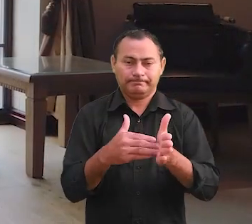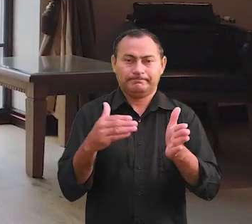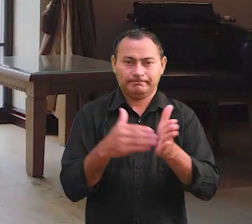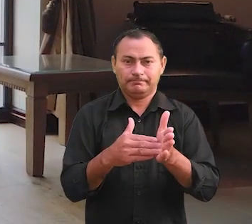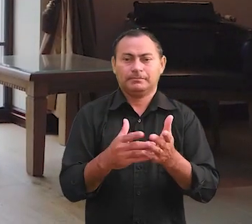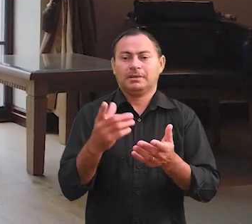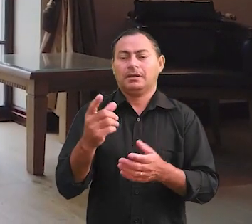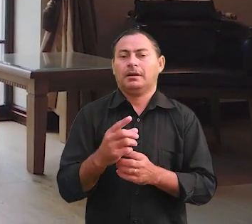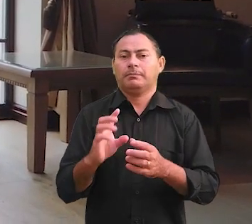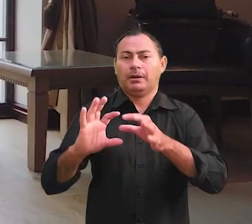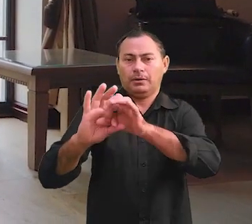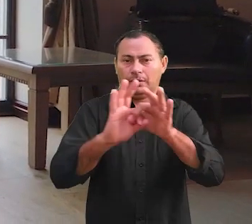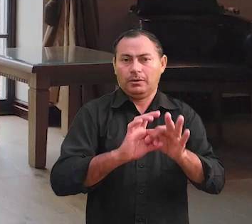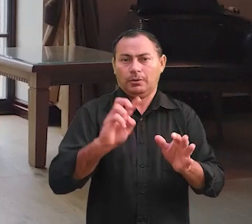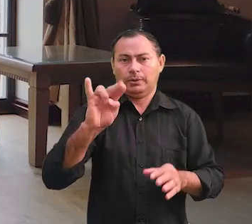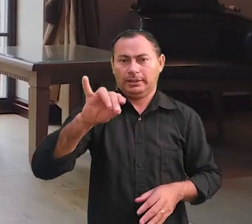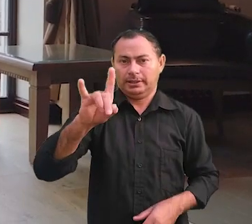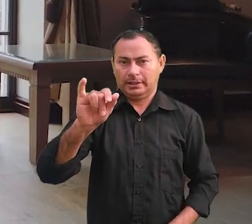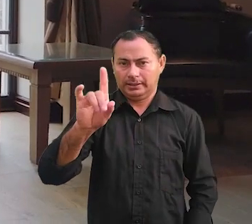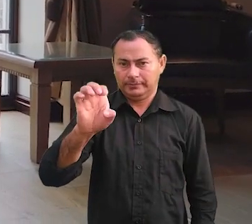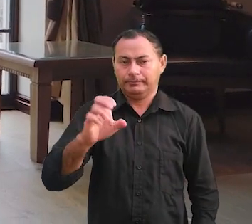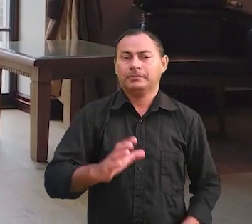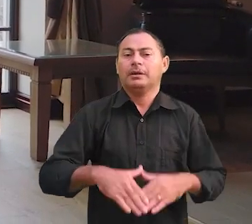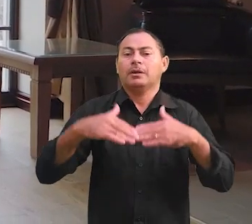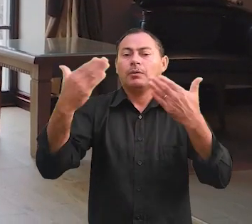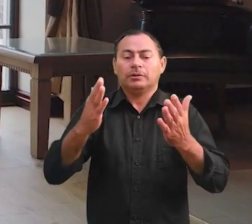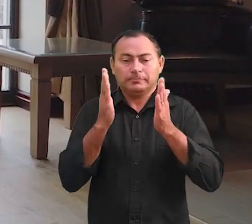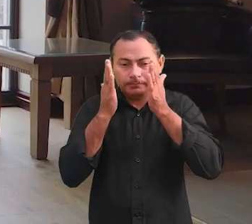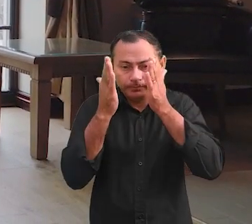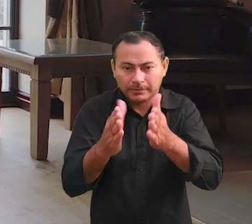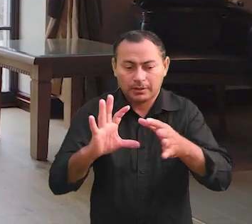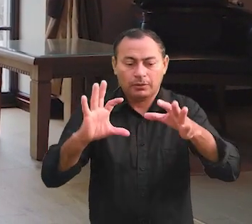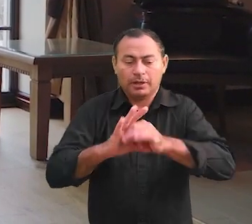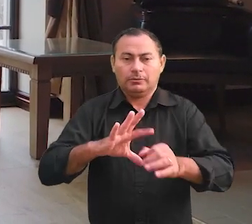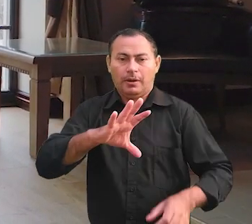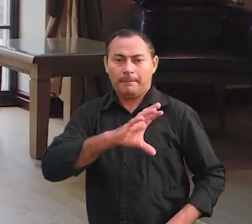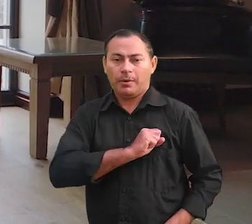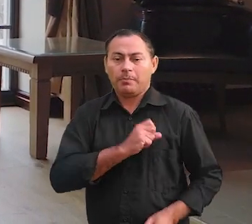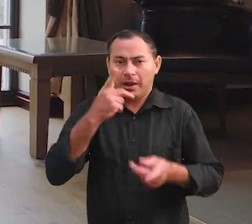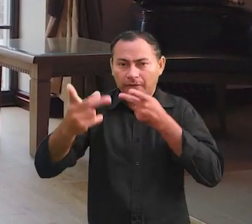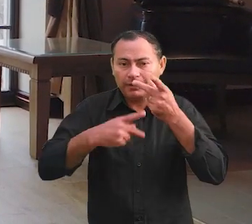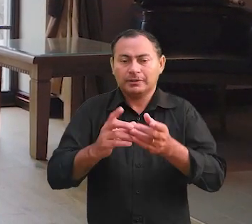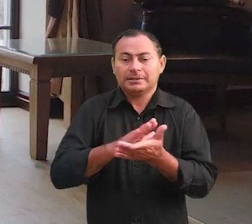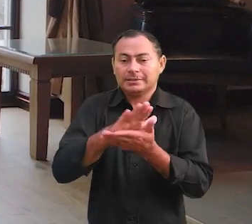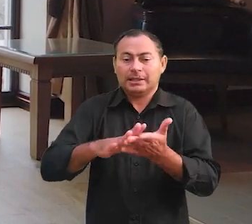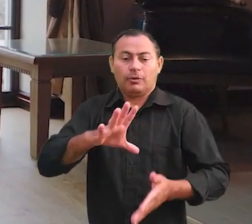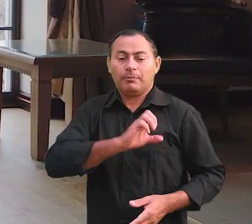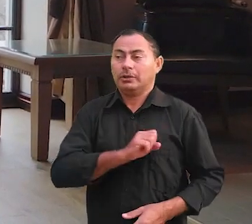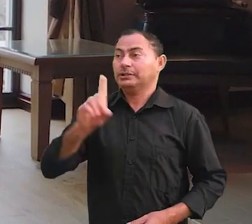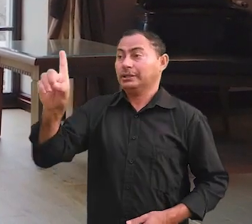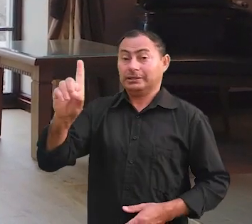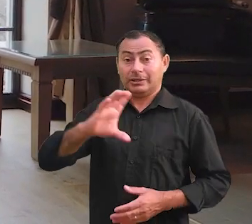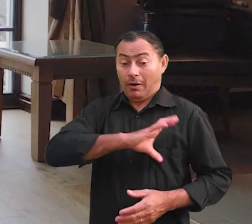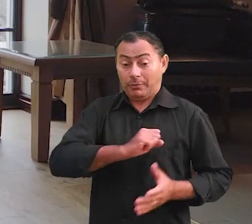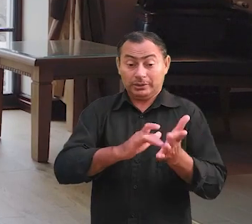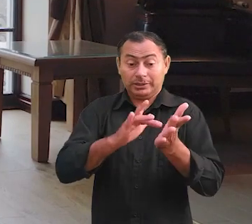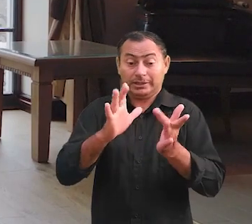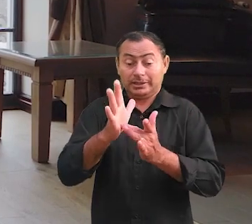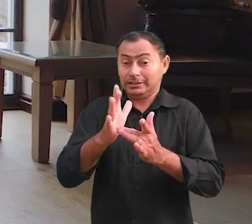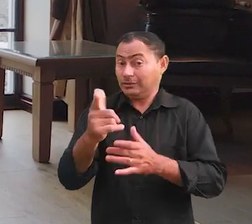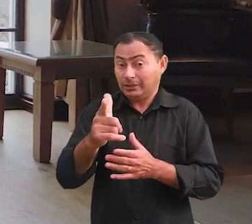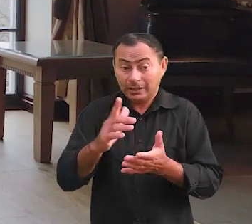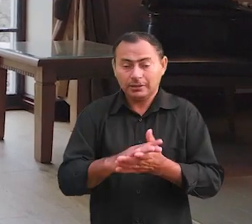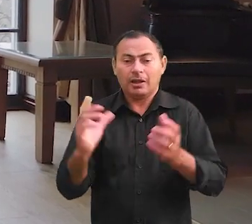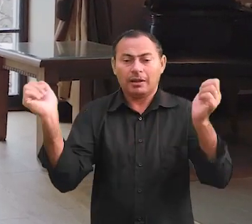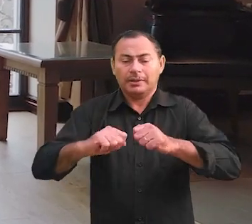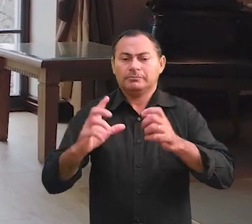grande obstáculo para a unidade quando focalizamos um elo do amor devemos que sem o amor de Cristo você